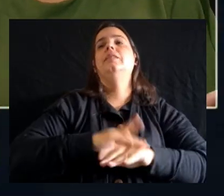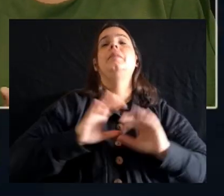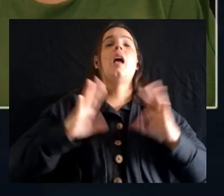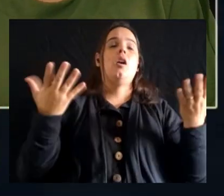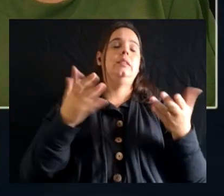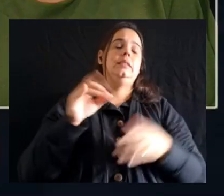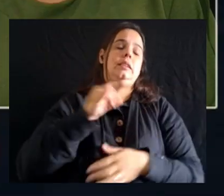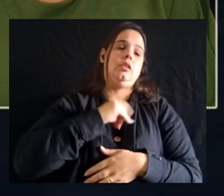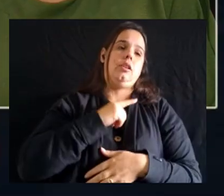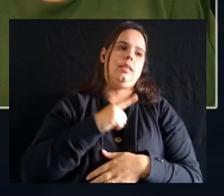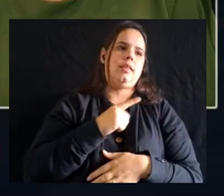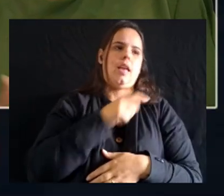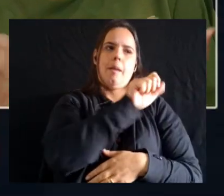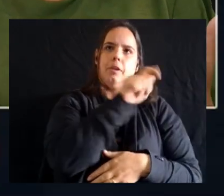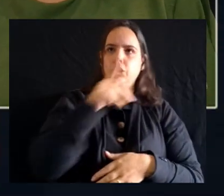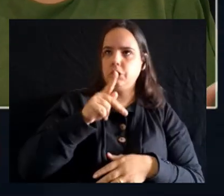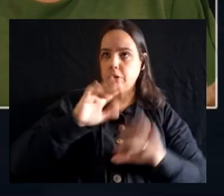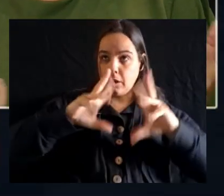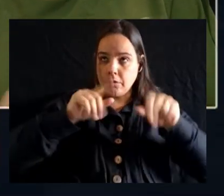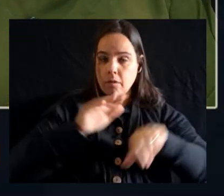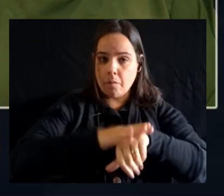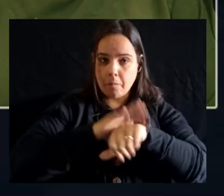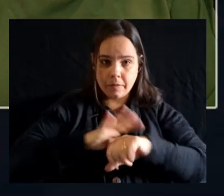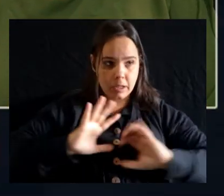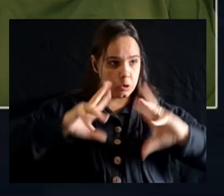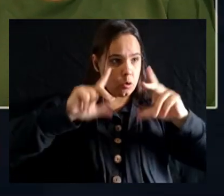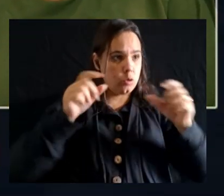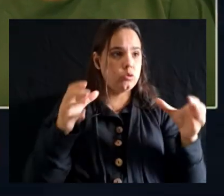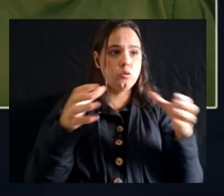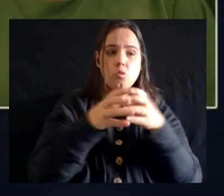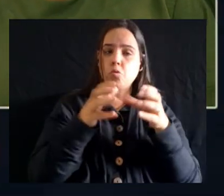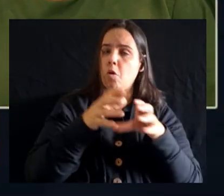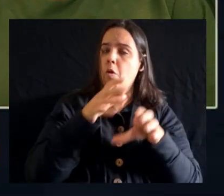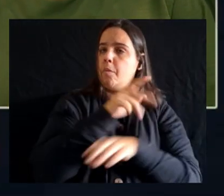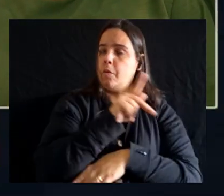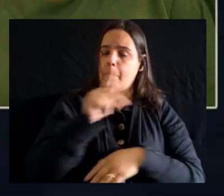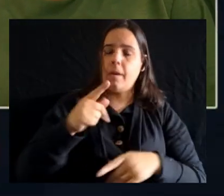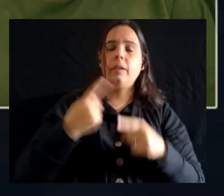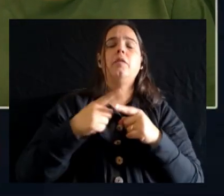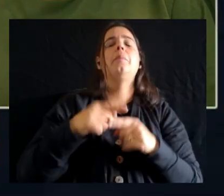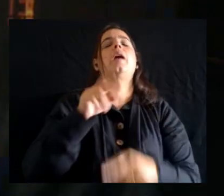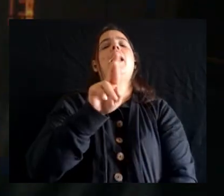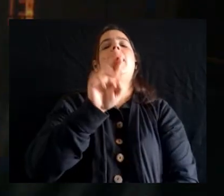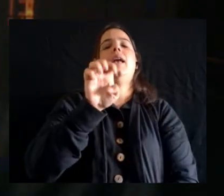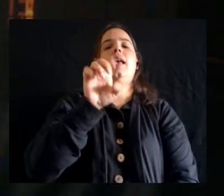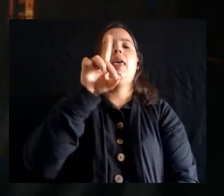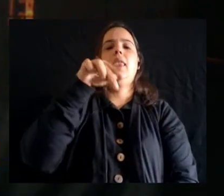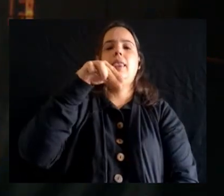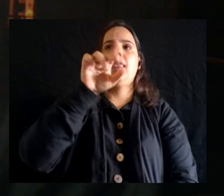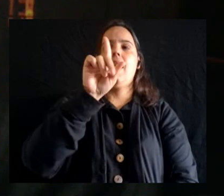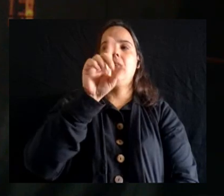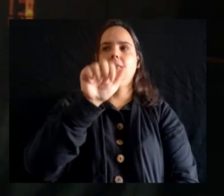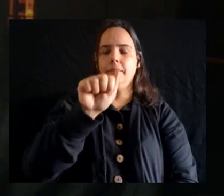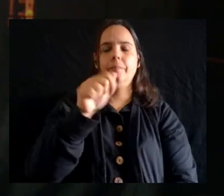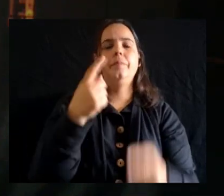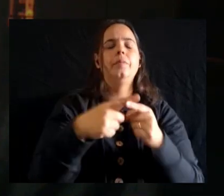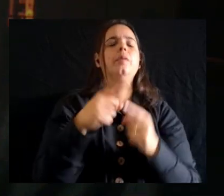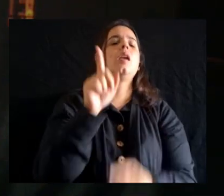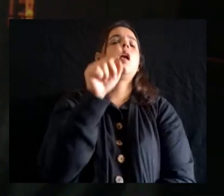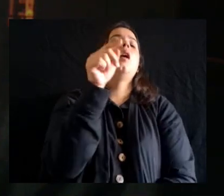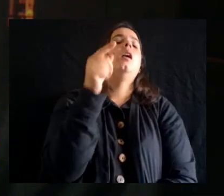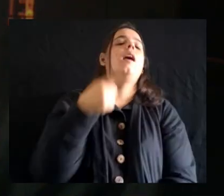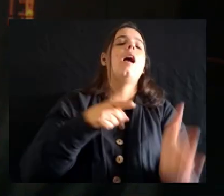englobar todos os aplicativos agora e perguntar para Renata o seguinte: o